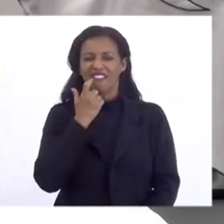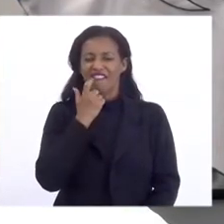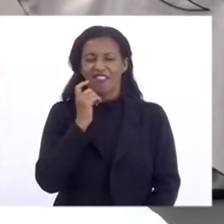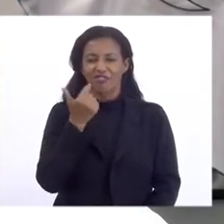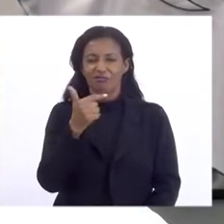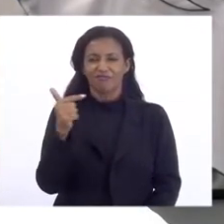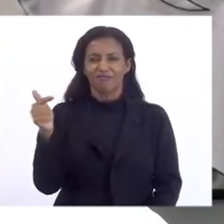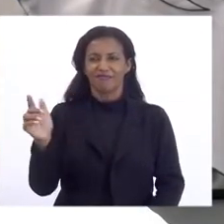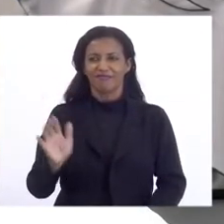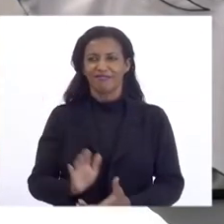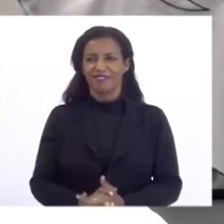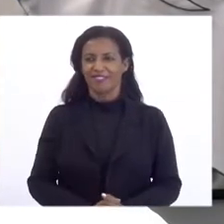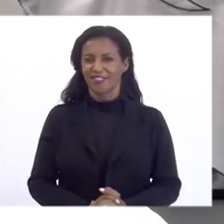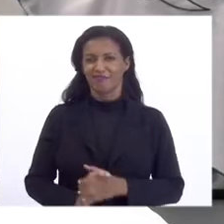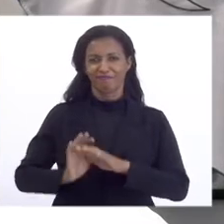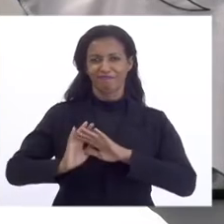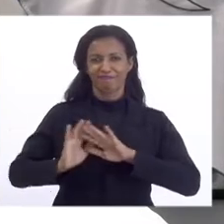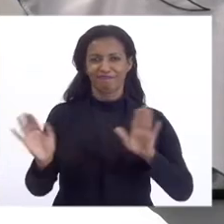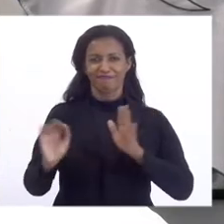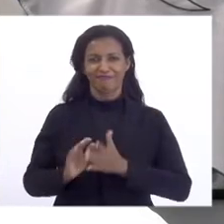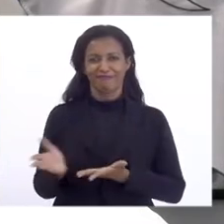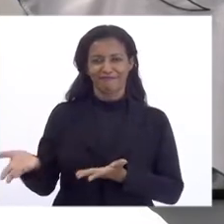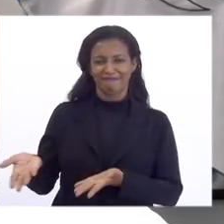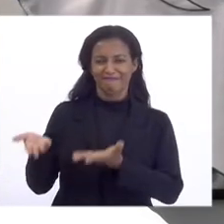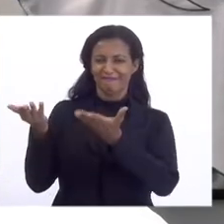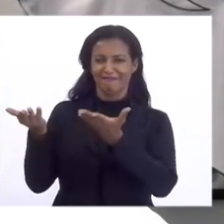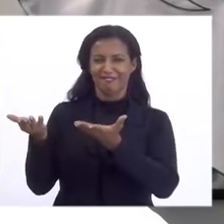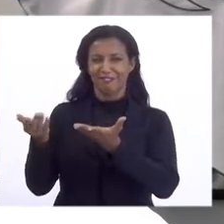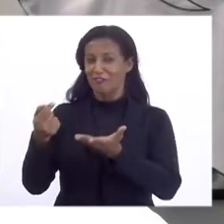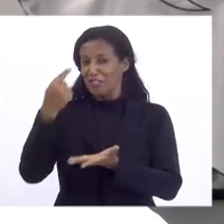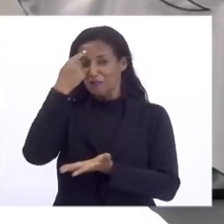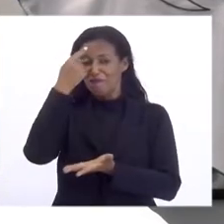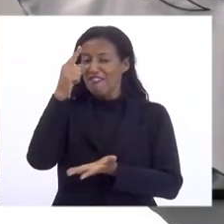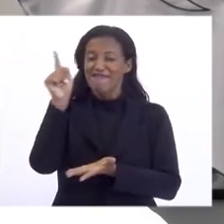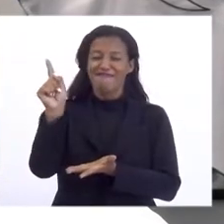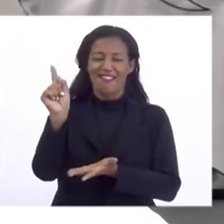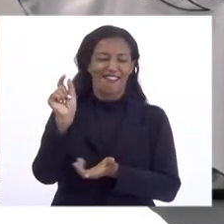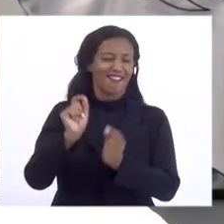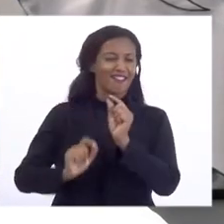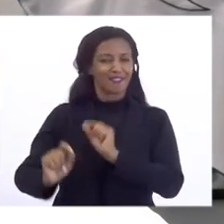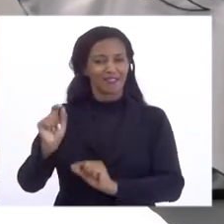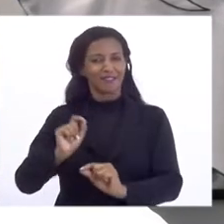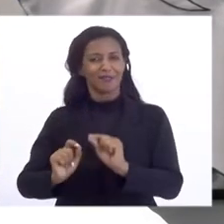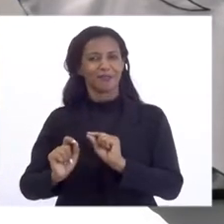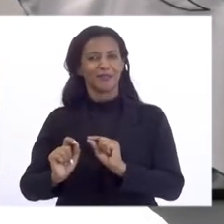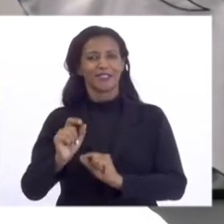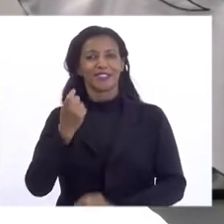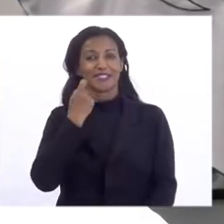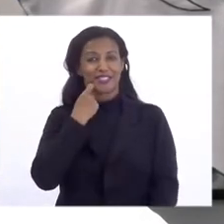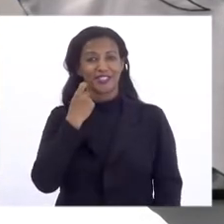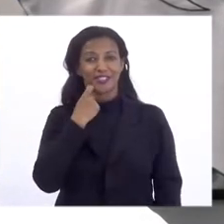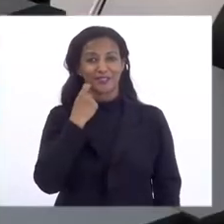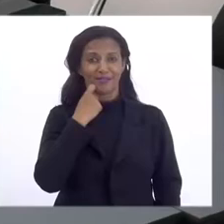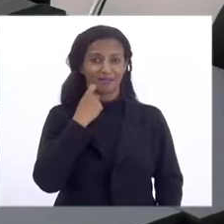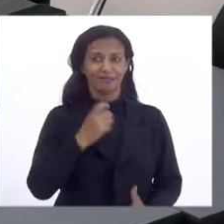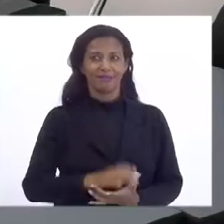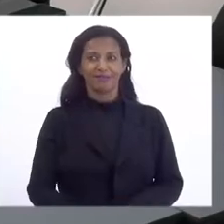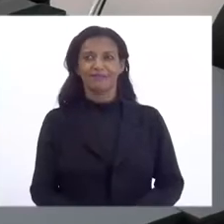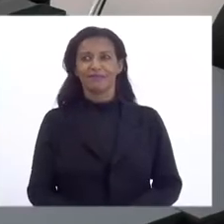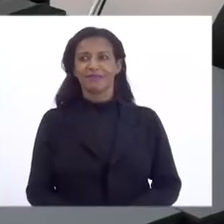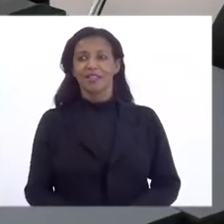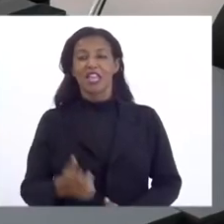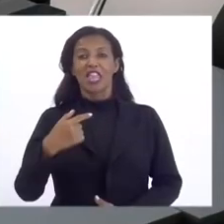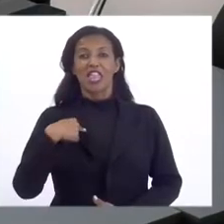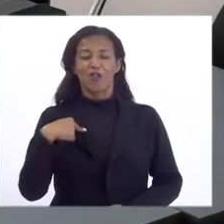É, Vossa Excelência não tem ideia do que foi sexta-feira. Eu estava